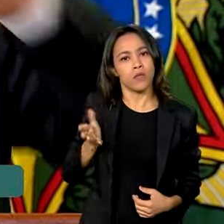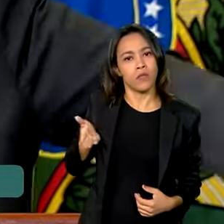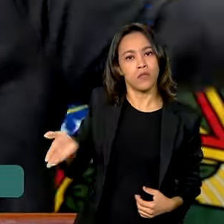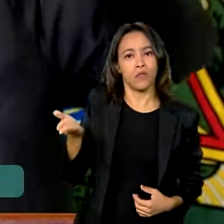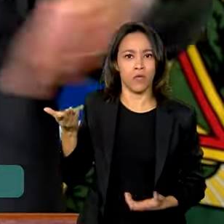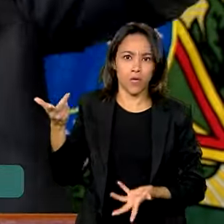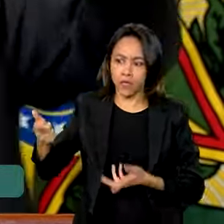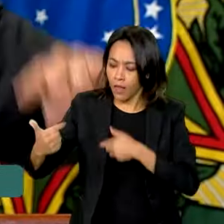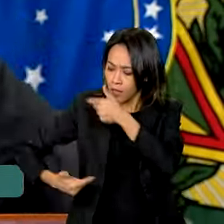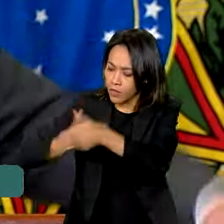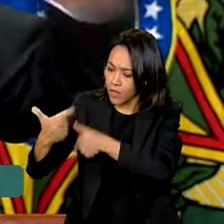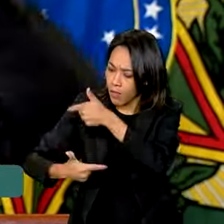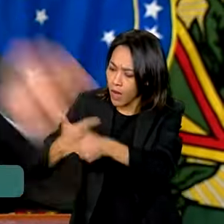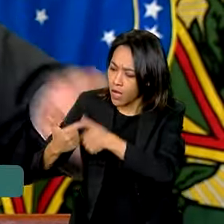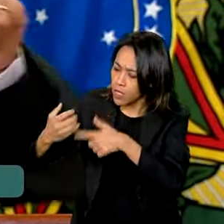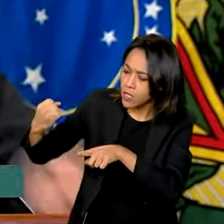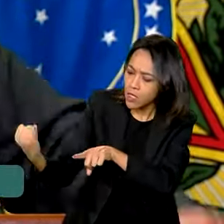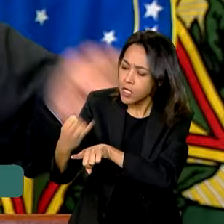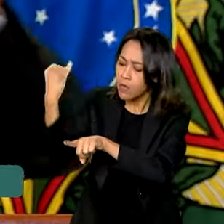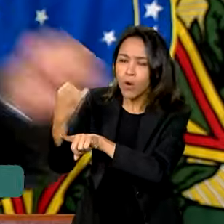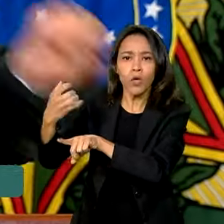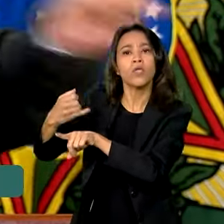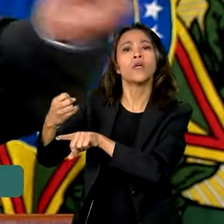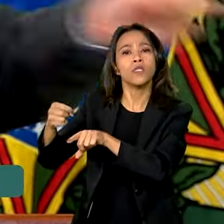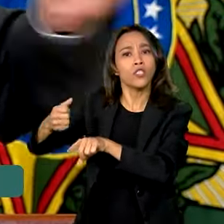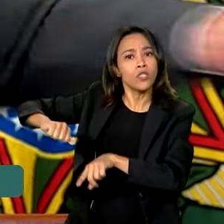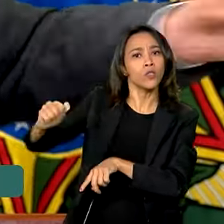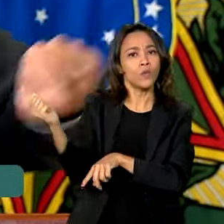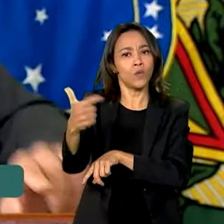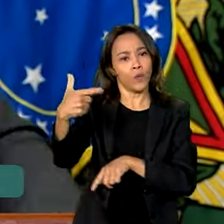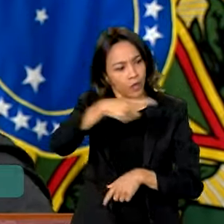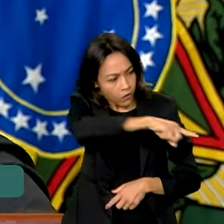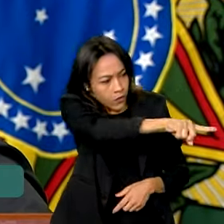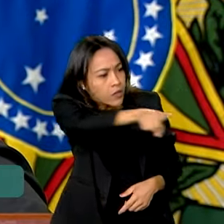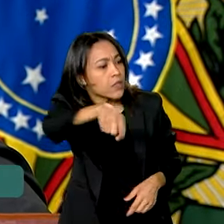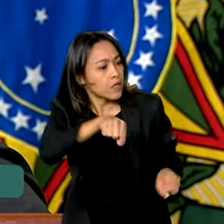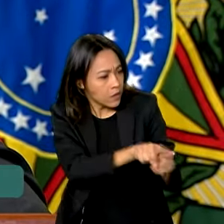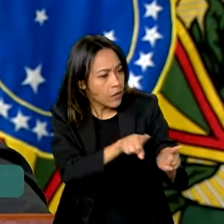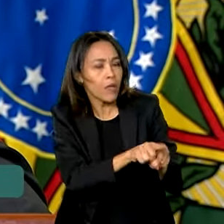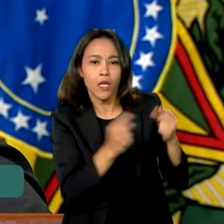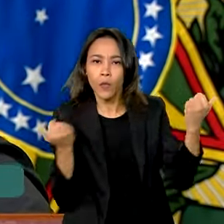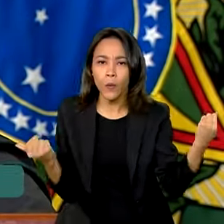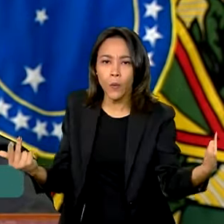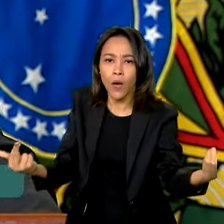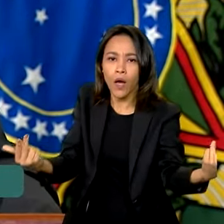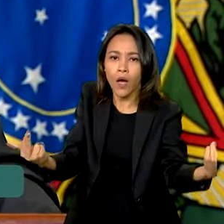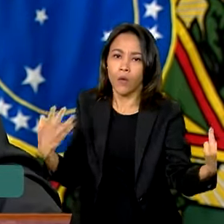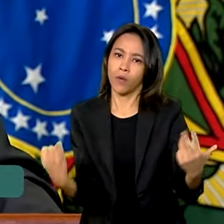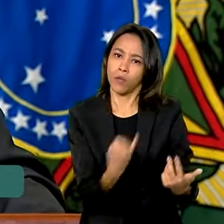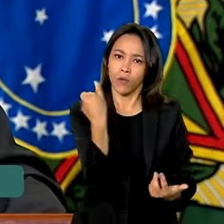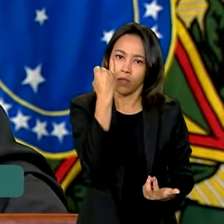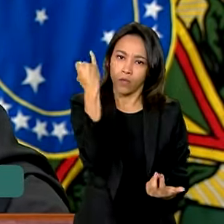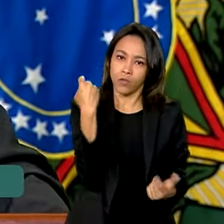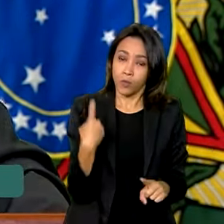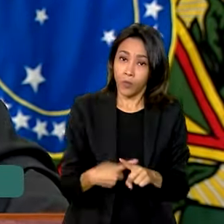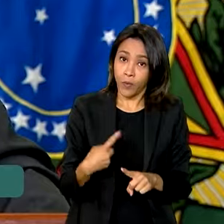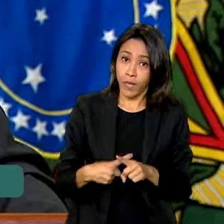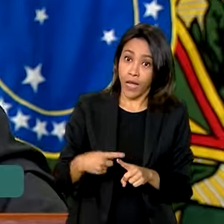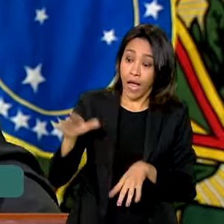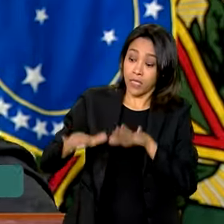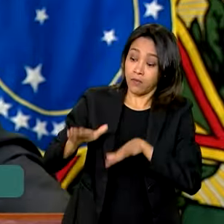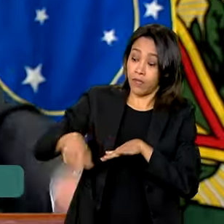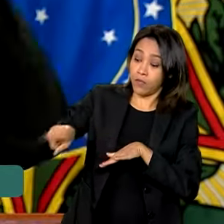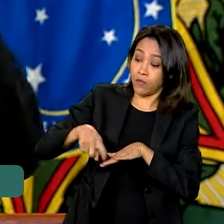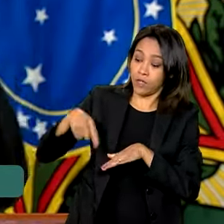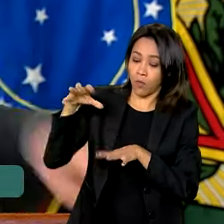serviço tão ou mais importante do que o serviço que aquelas pessoas que estão vendo você faz. Porque muitas vezes vocês estão